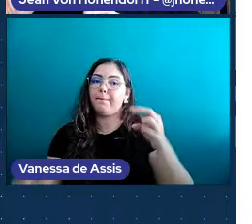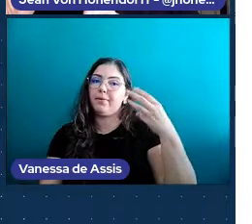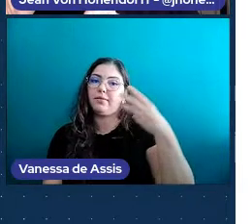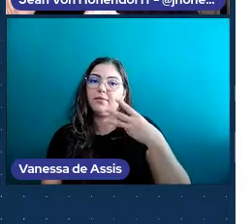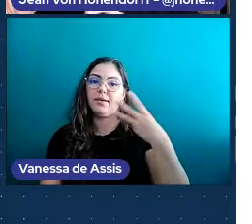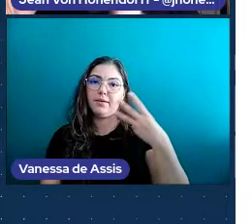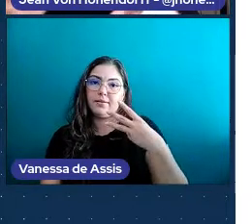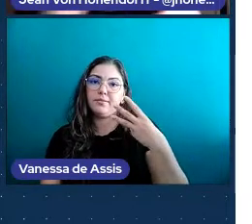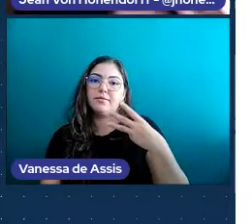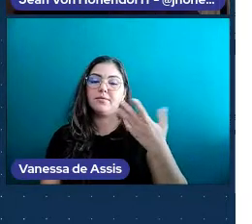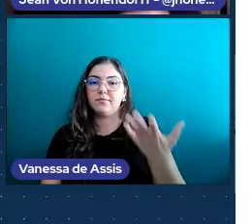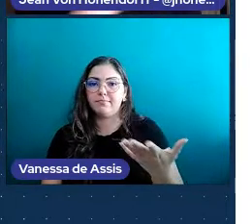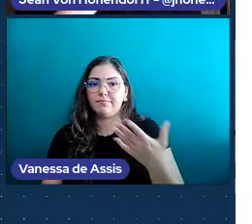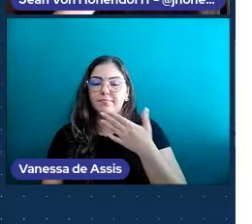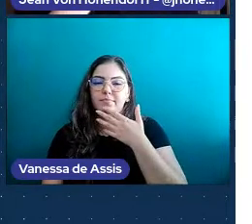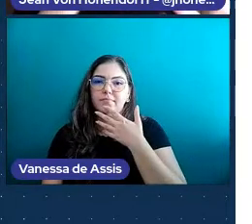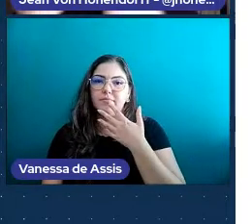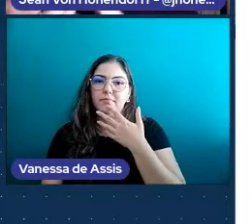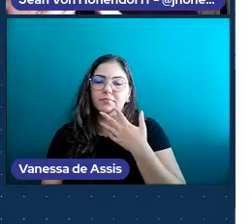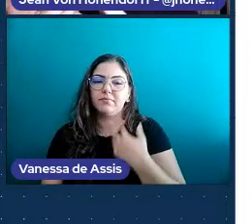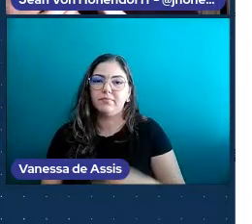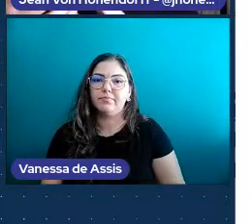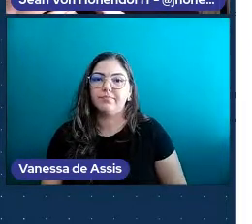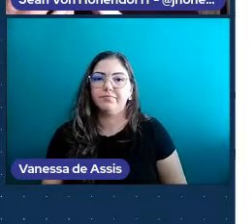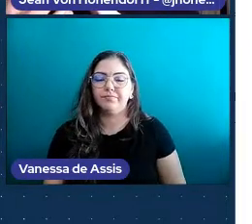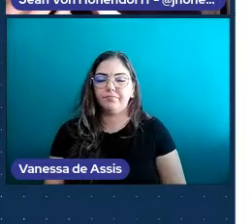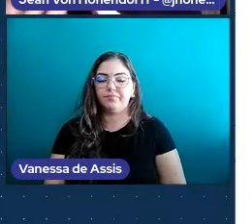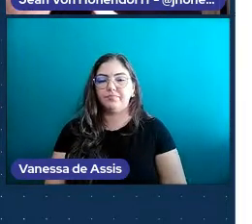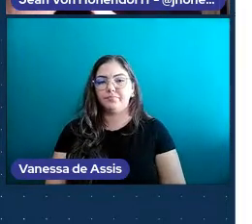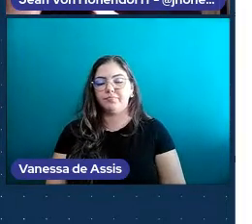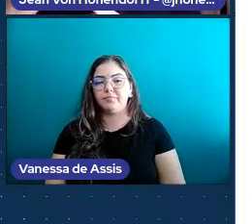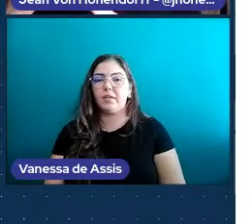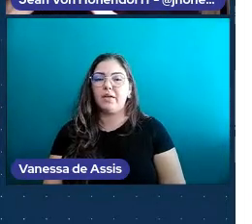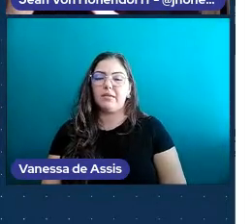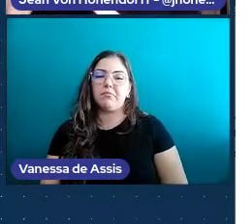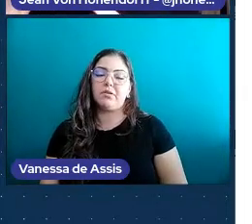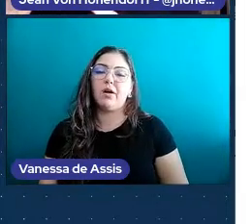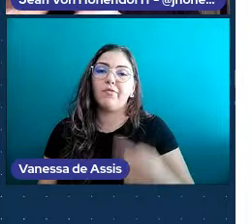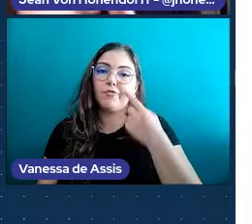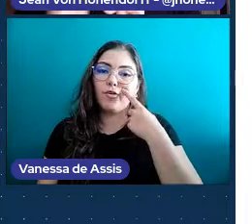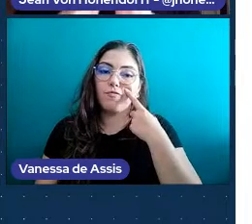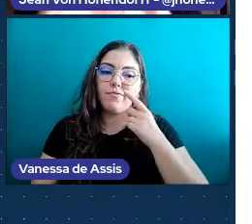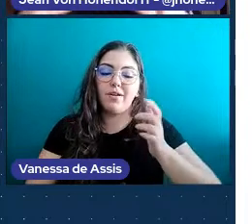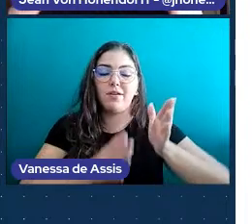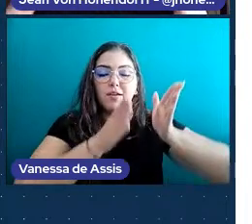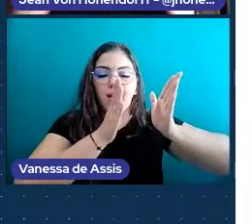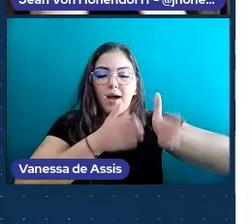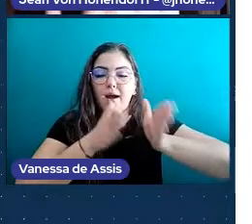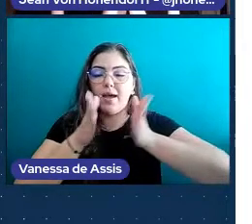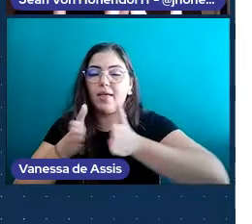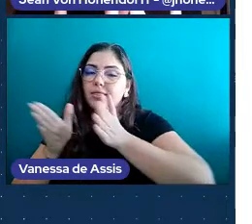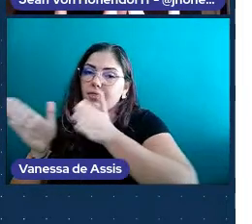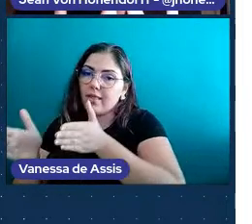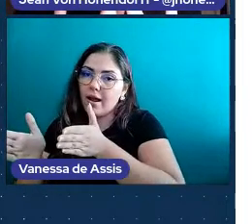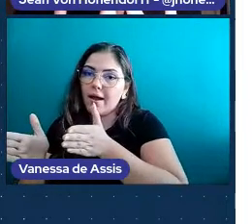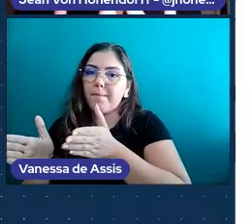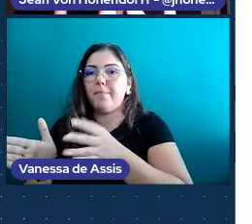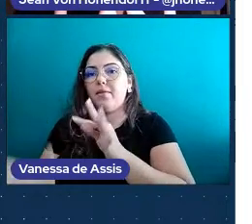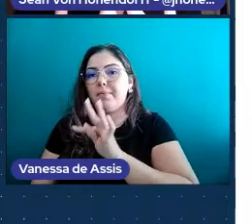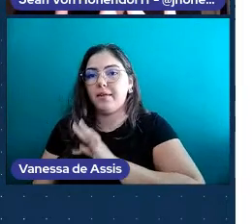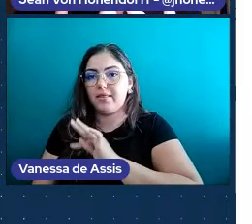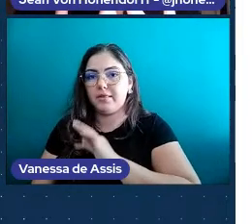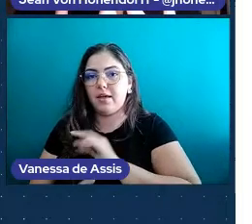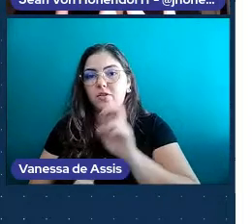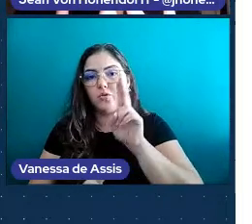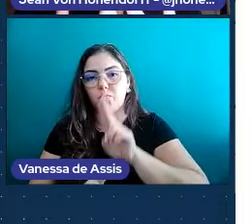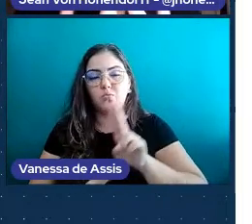essas seis etapas? Ou eu precisei fazer adaptações? Então, além de citar qual a estrutura